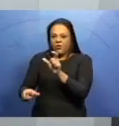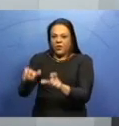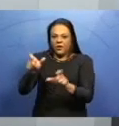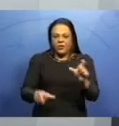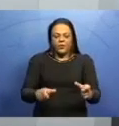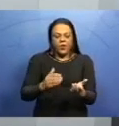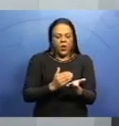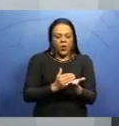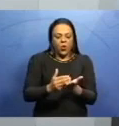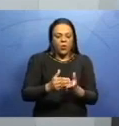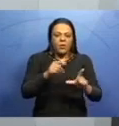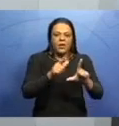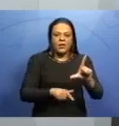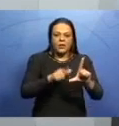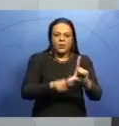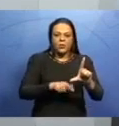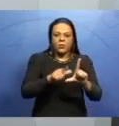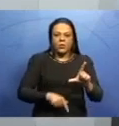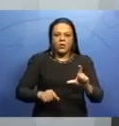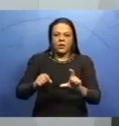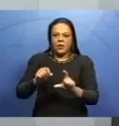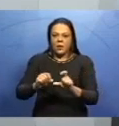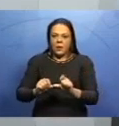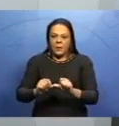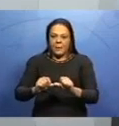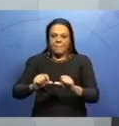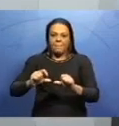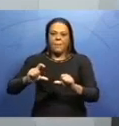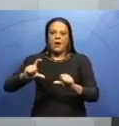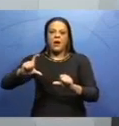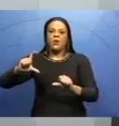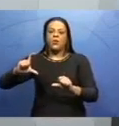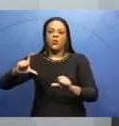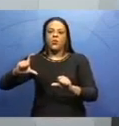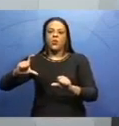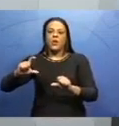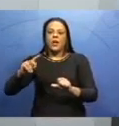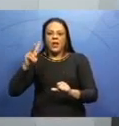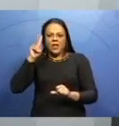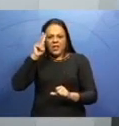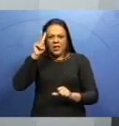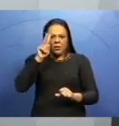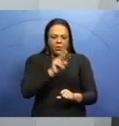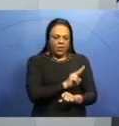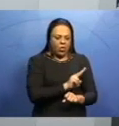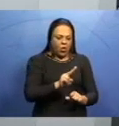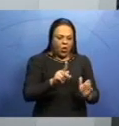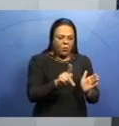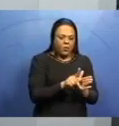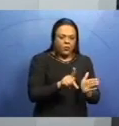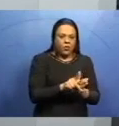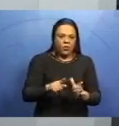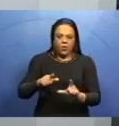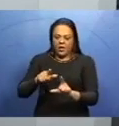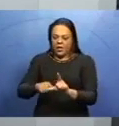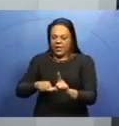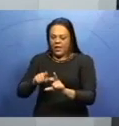inicial maiúscula. Lembre-se bem, se é próprio, nome próprio.